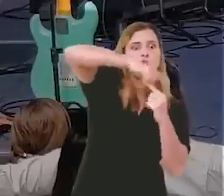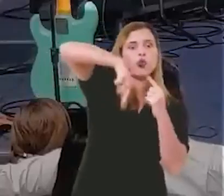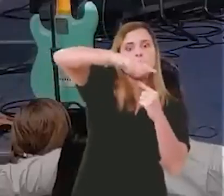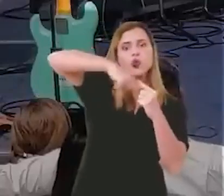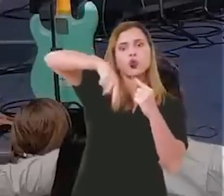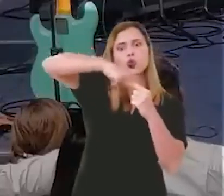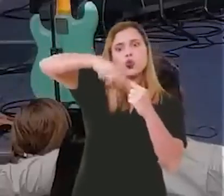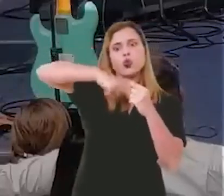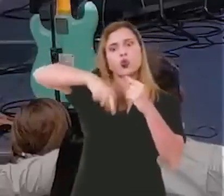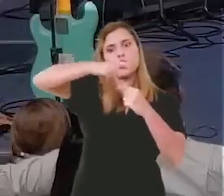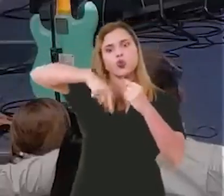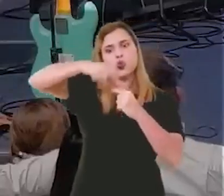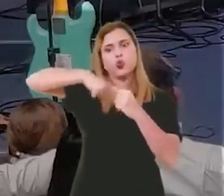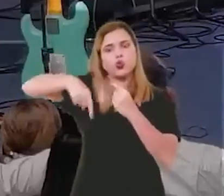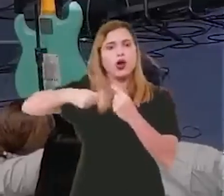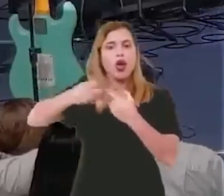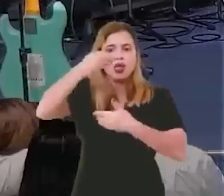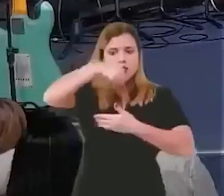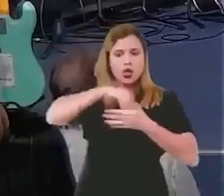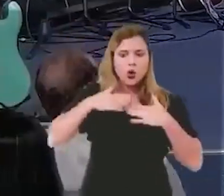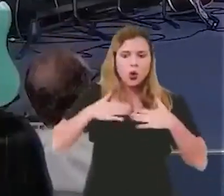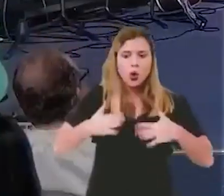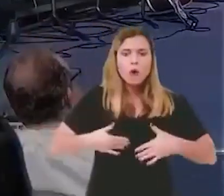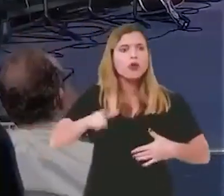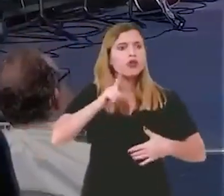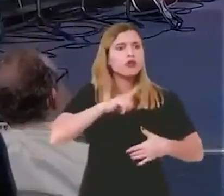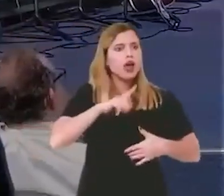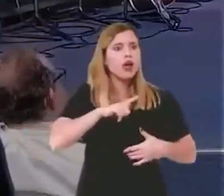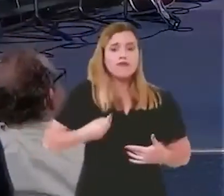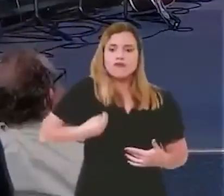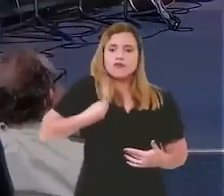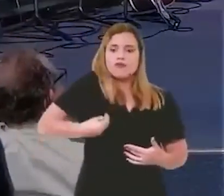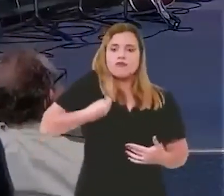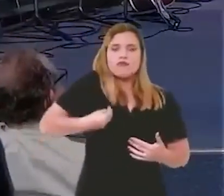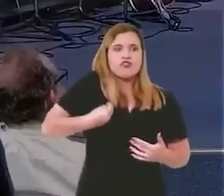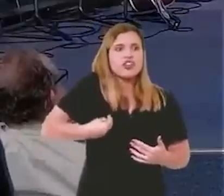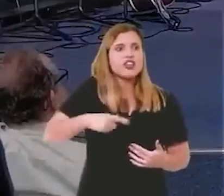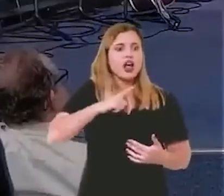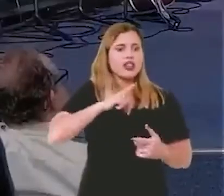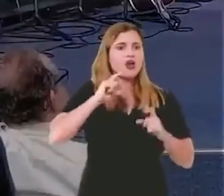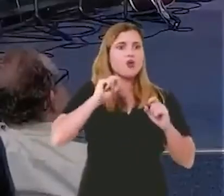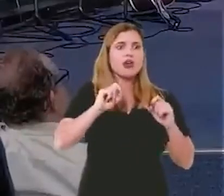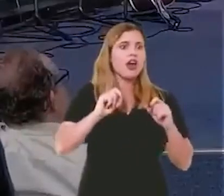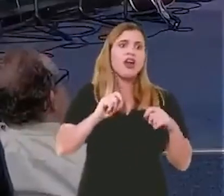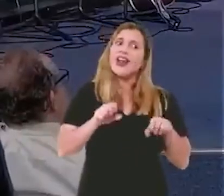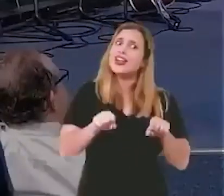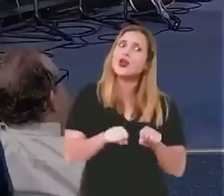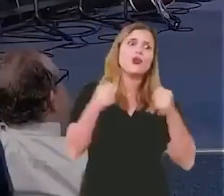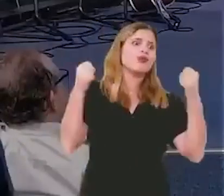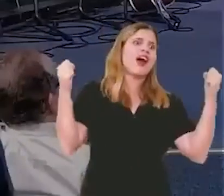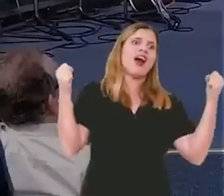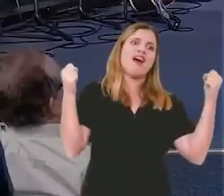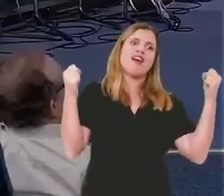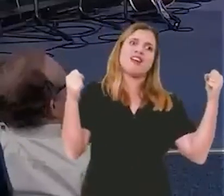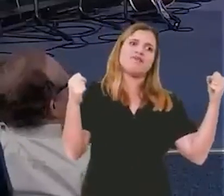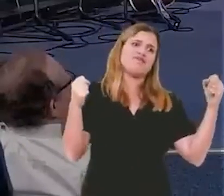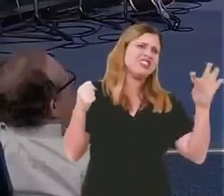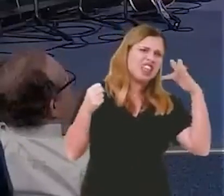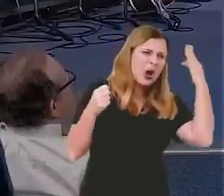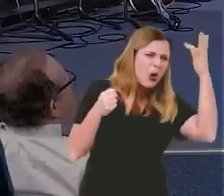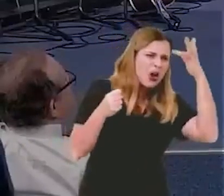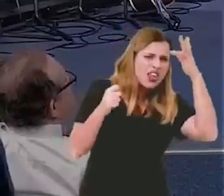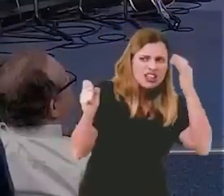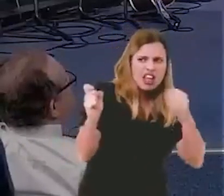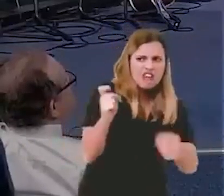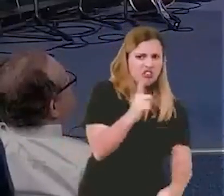Dr. Lohr vai afirmar mais tarde. Códigos de vida não se originam espontaneamente, nem por uma evolução de milhões e milhões de anos. Códigos de vida foram plantados